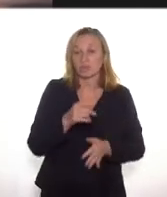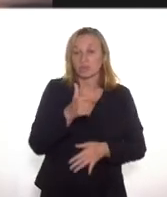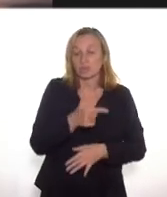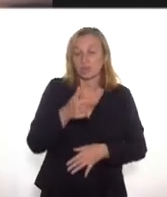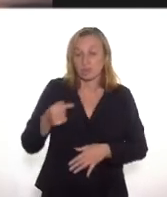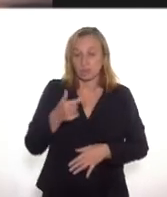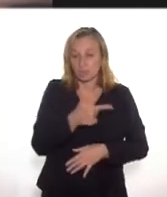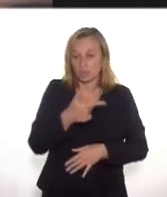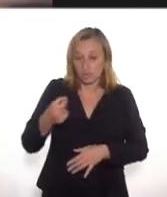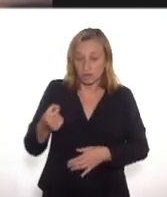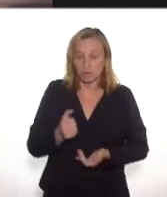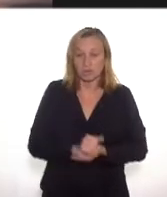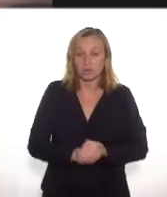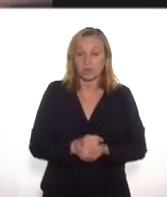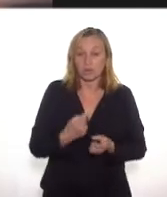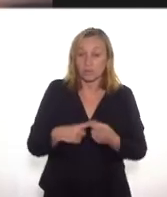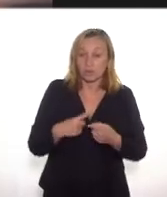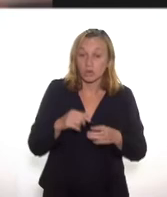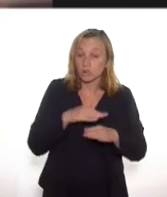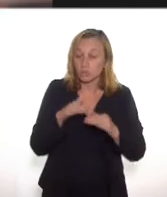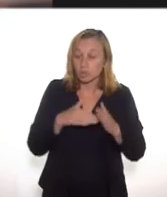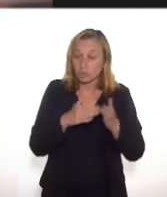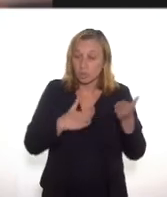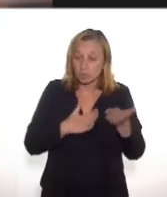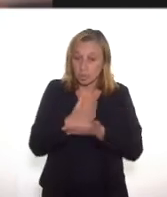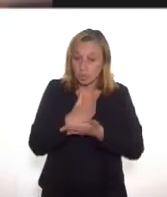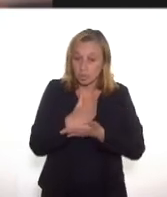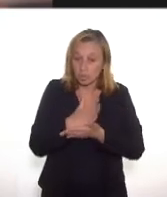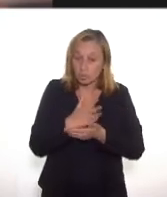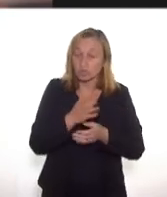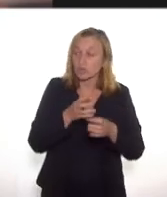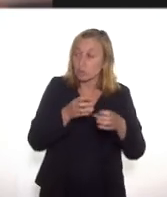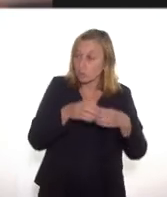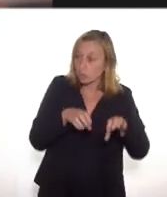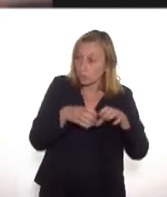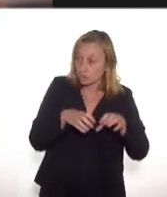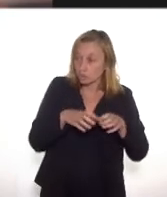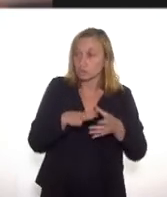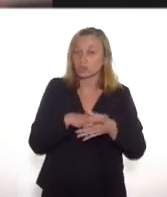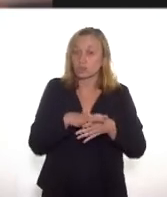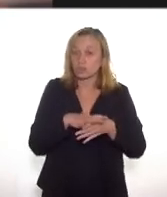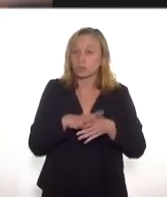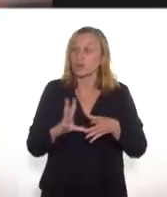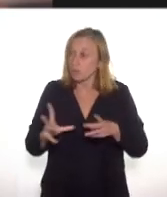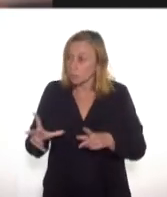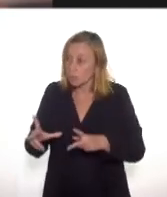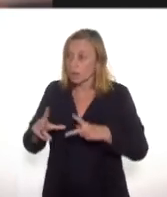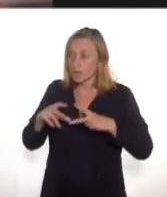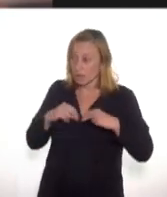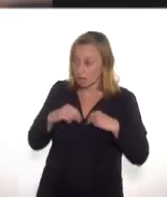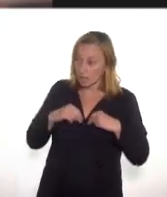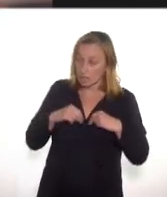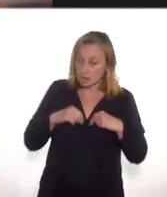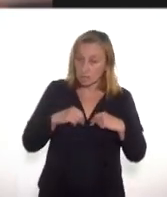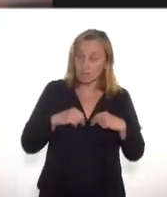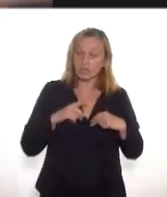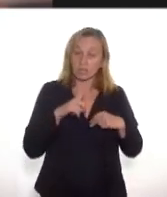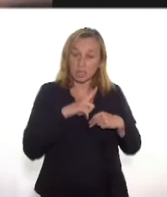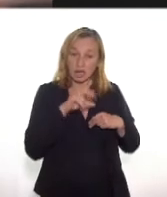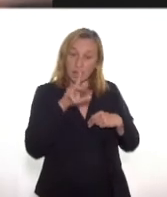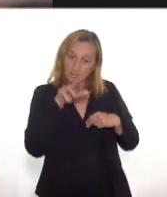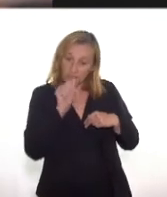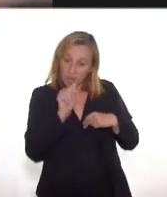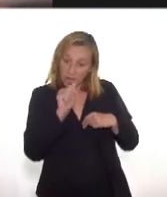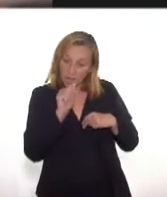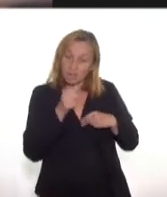2147/2020, porque todos os aprovados em concursos públicos merecem ocupar os cargos pelos